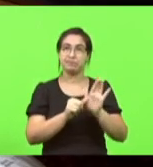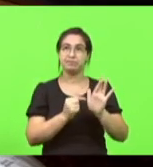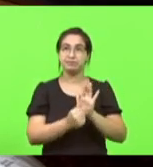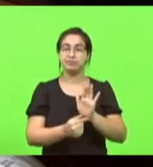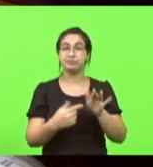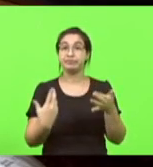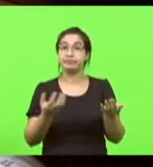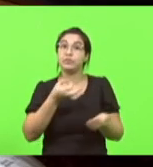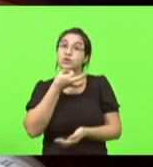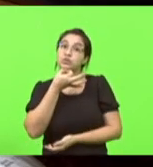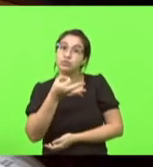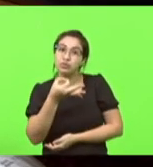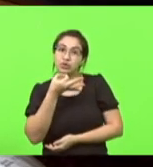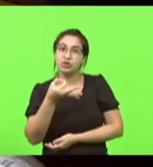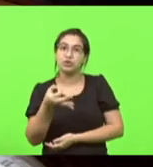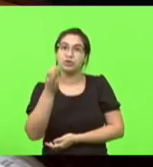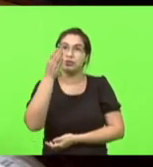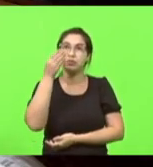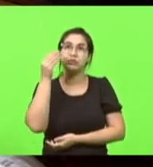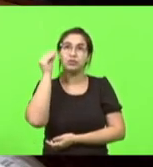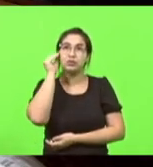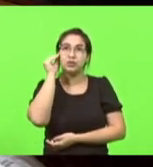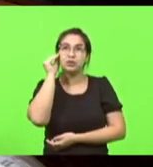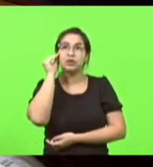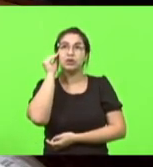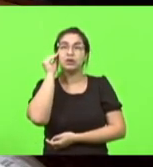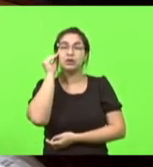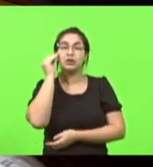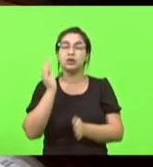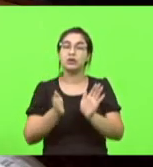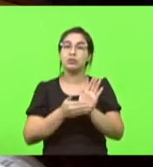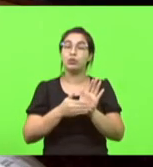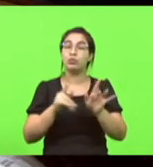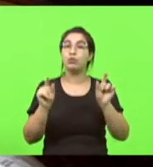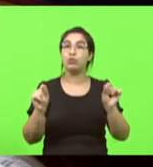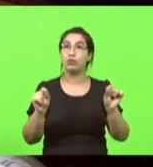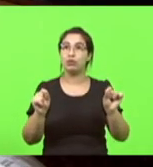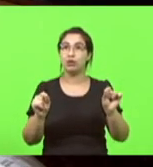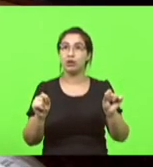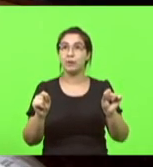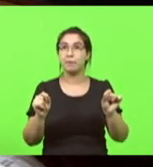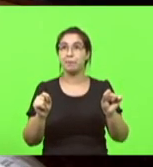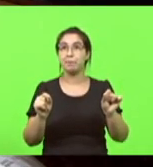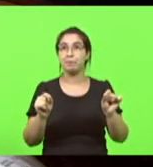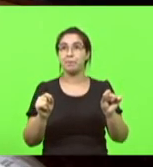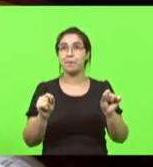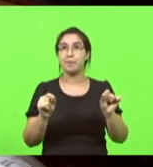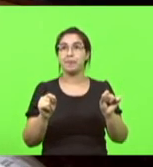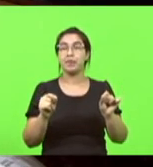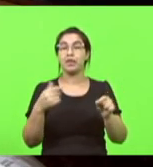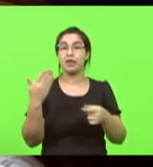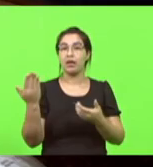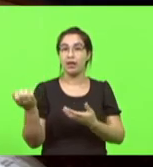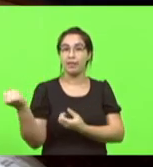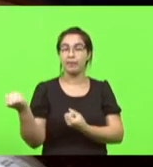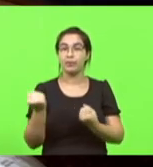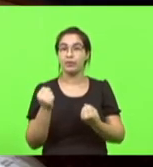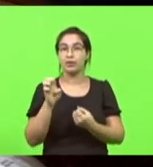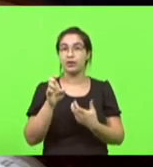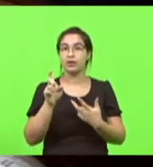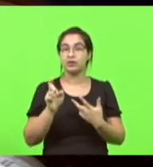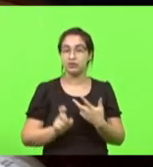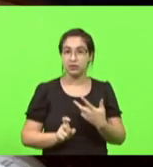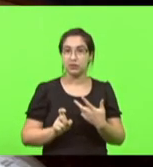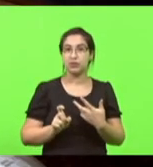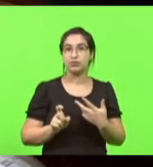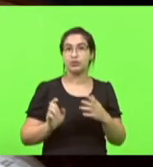sugiro à deputada Luciane, quero propor, que proponha ao Poder Executivo que mande de lá para cá